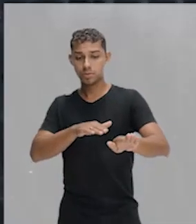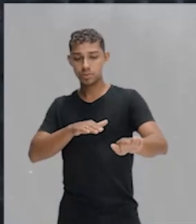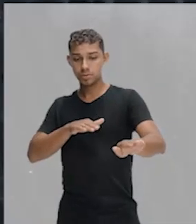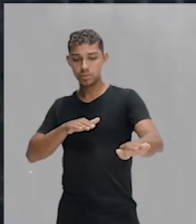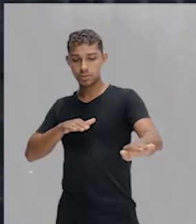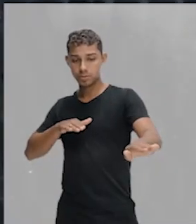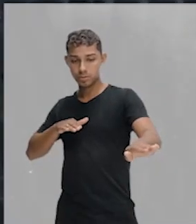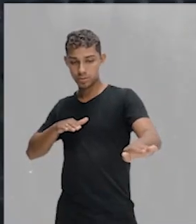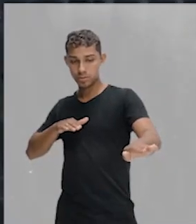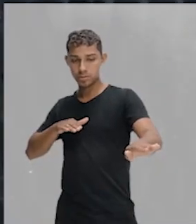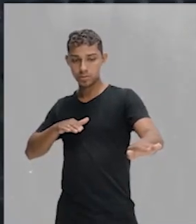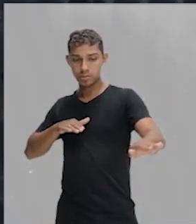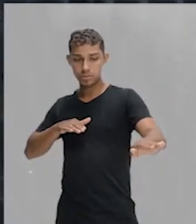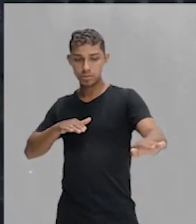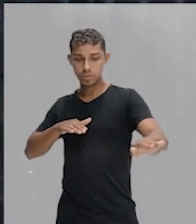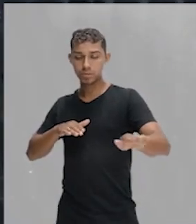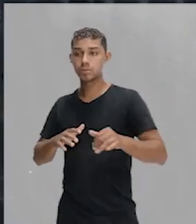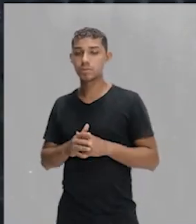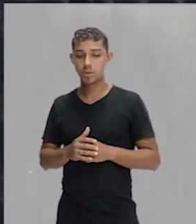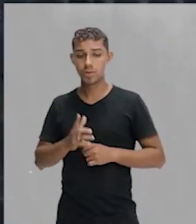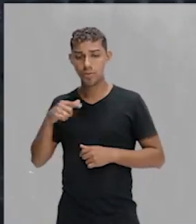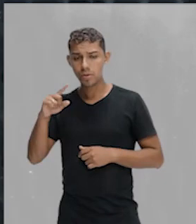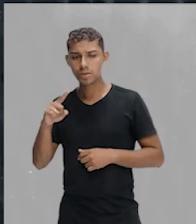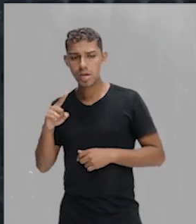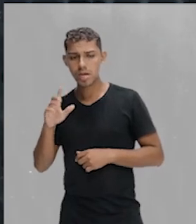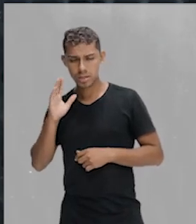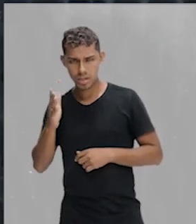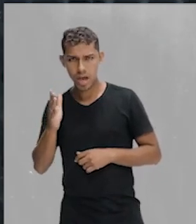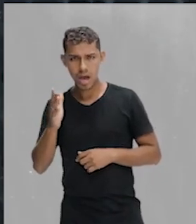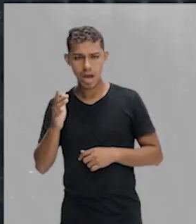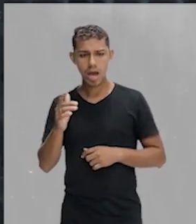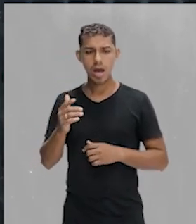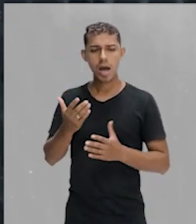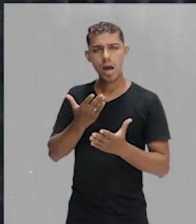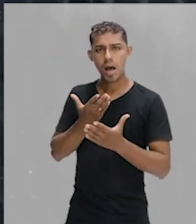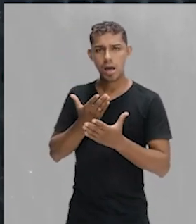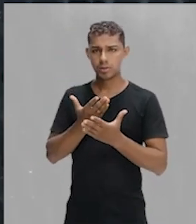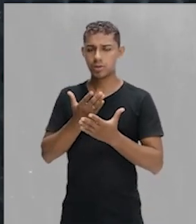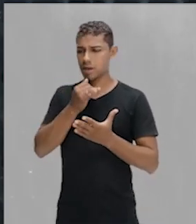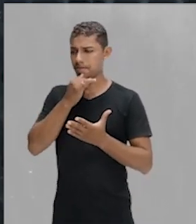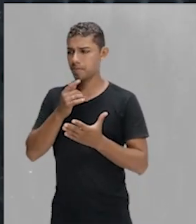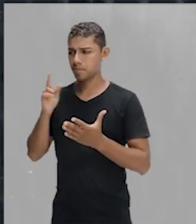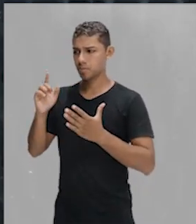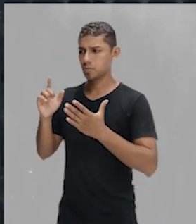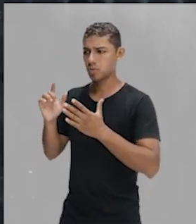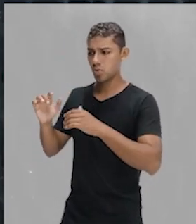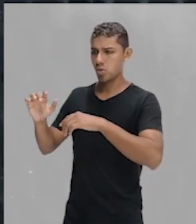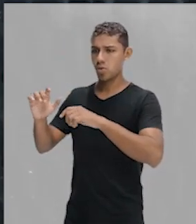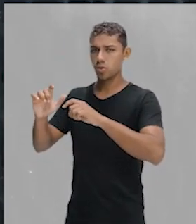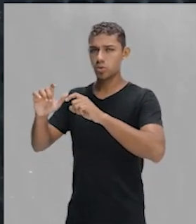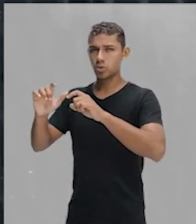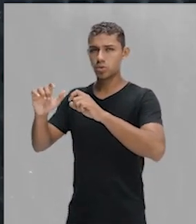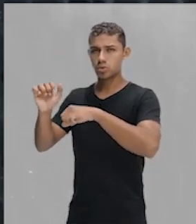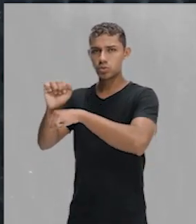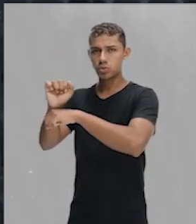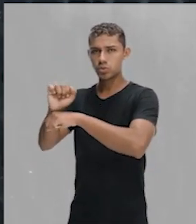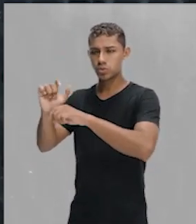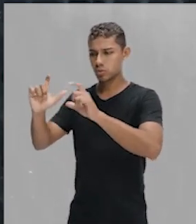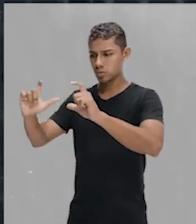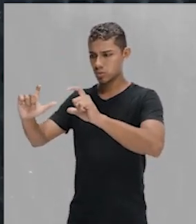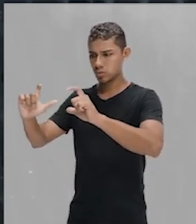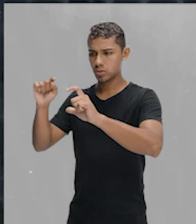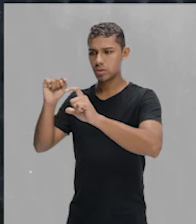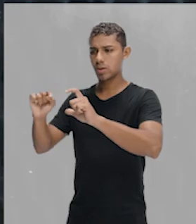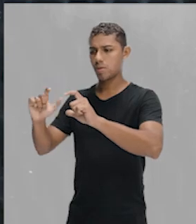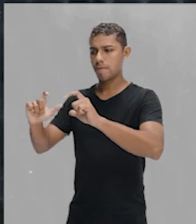para outro. Quem já fez autoescola sabe disso, tá? Eu preciso, o carro que vai na minha frente, eu preciso conseguir olhar o pneu que está na frente